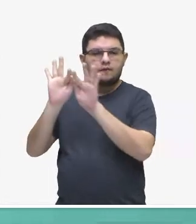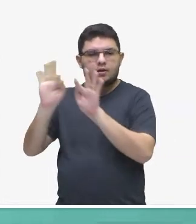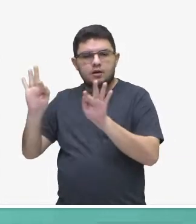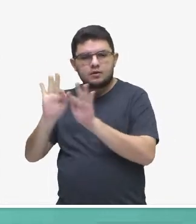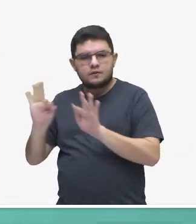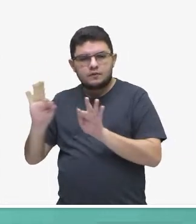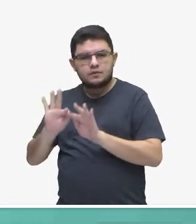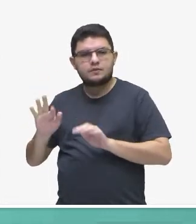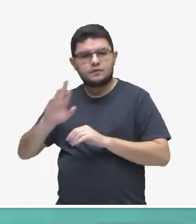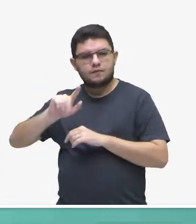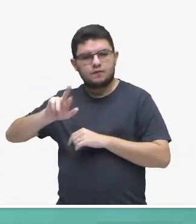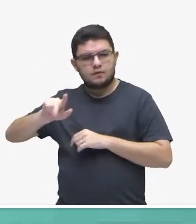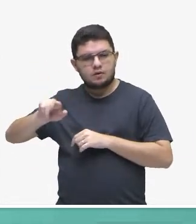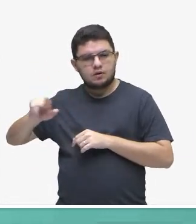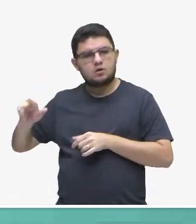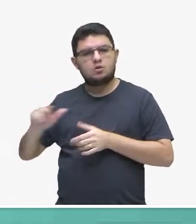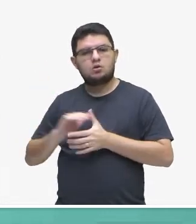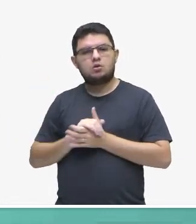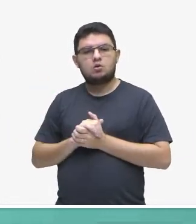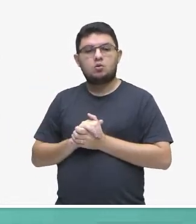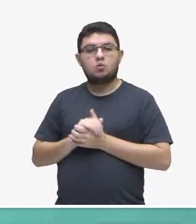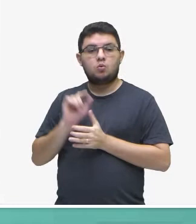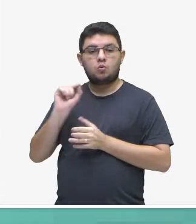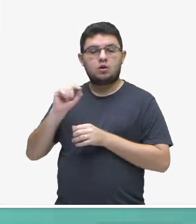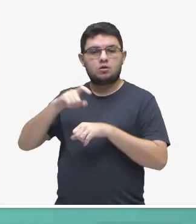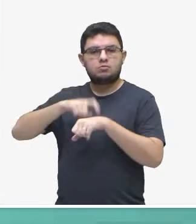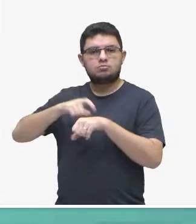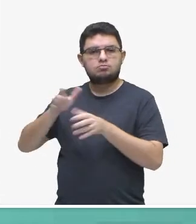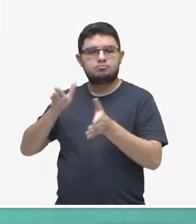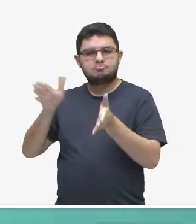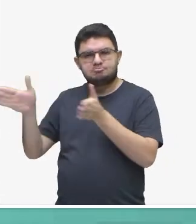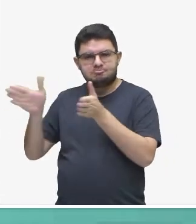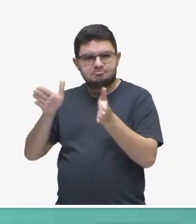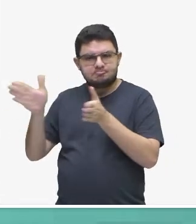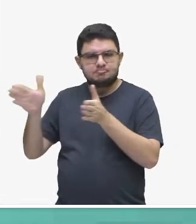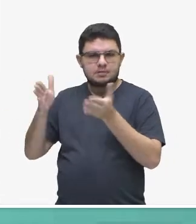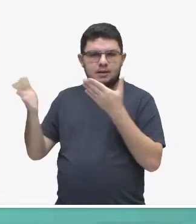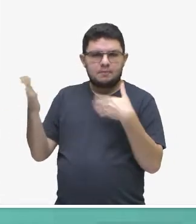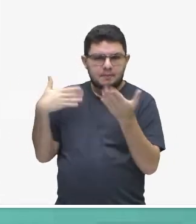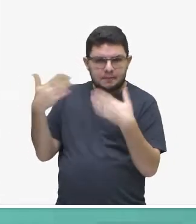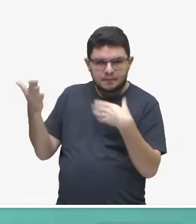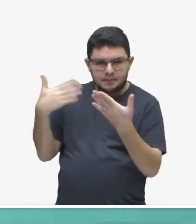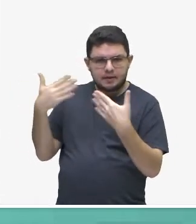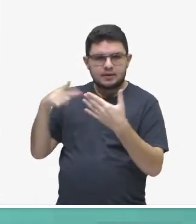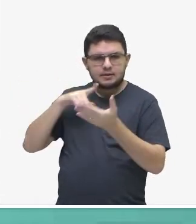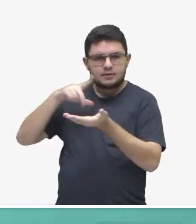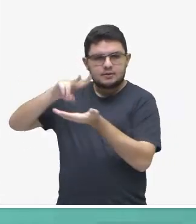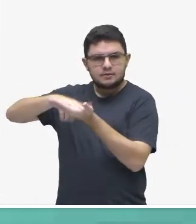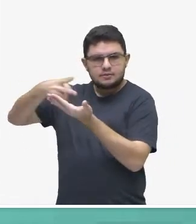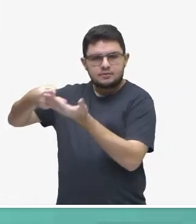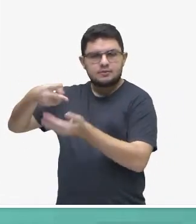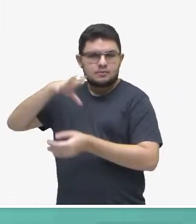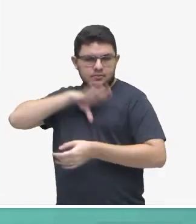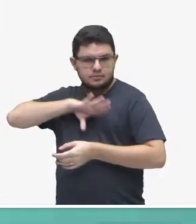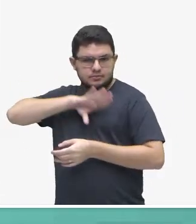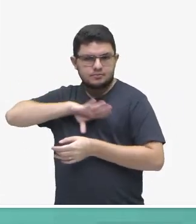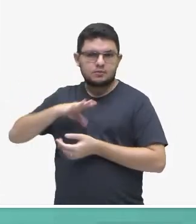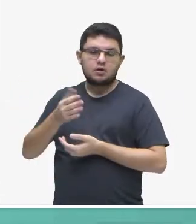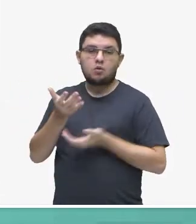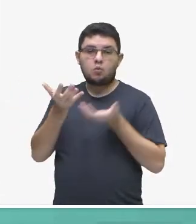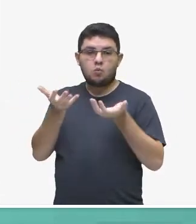do conversation, desse diálogo que vimos ainda há pouco, estão traduzidas, então eu gostaria que os alunos pegassem os